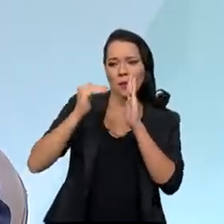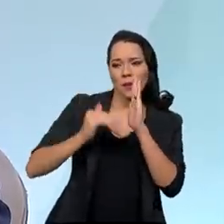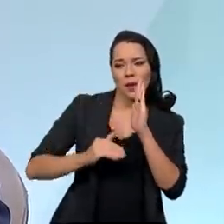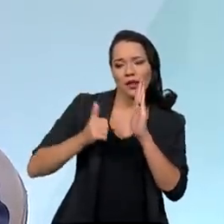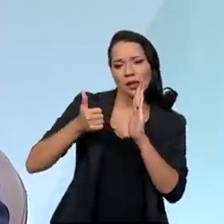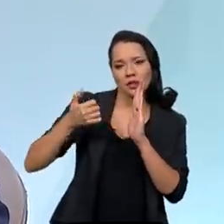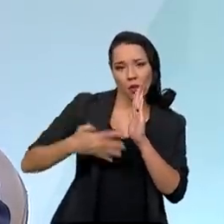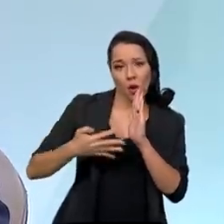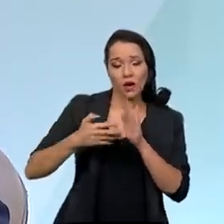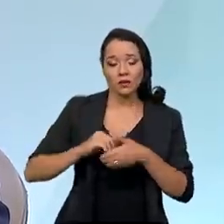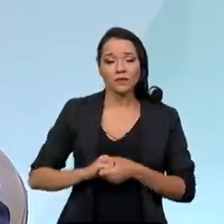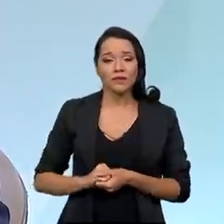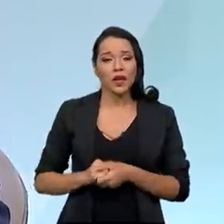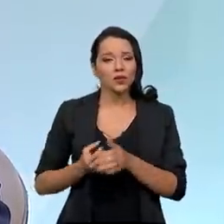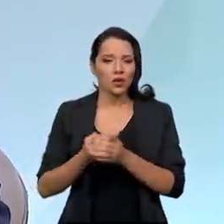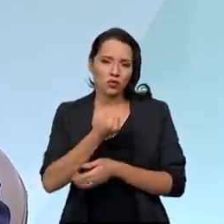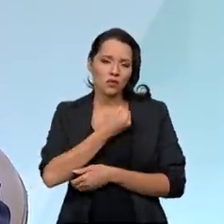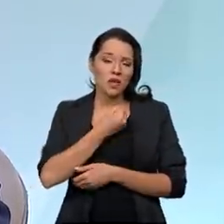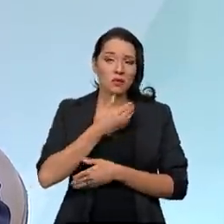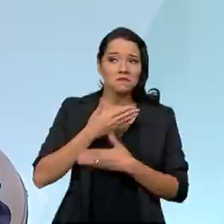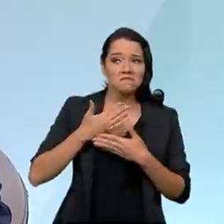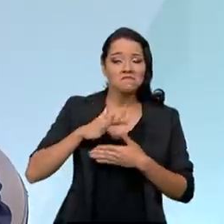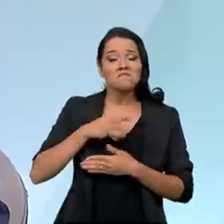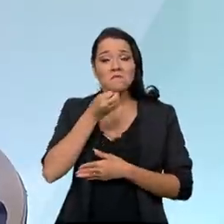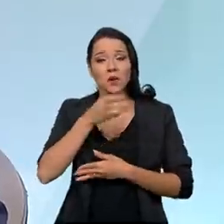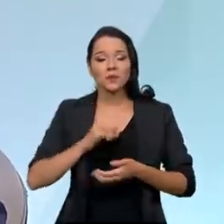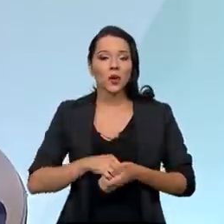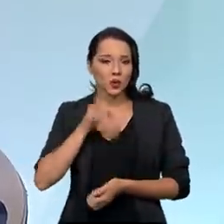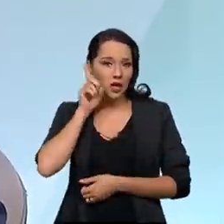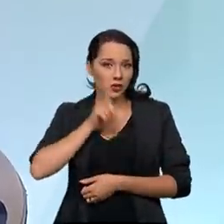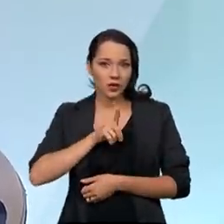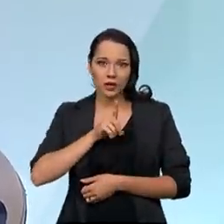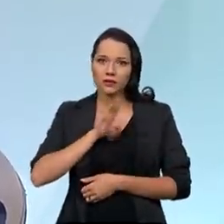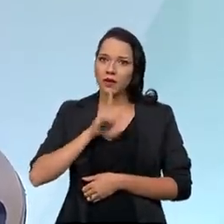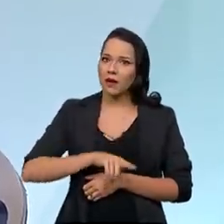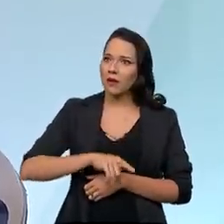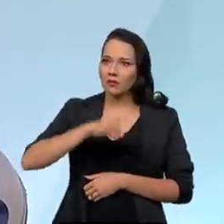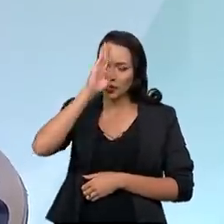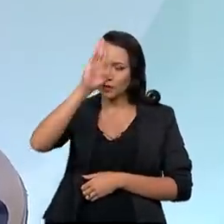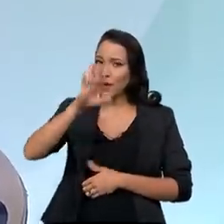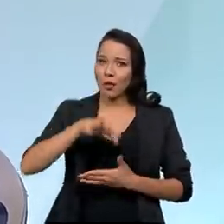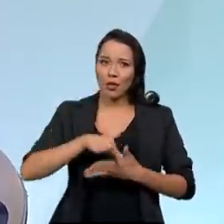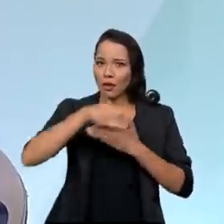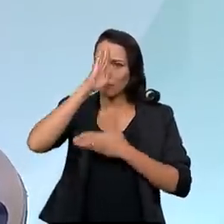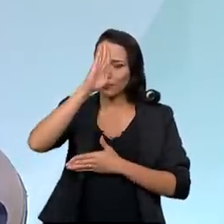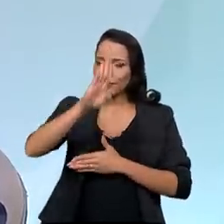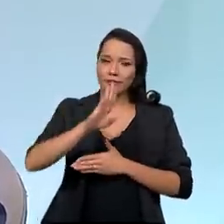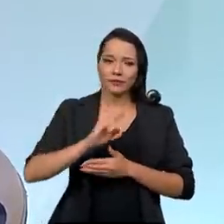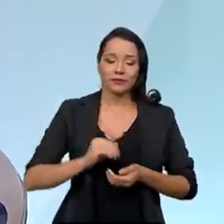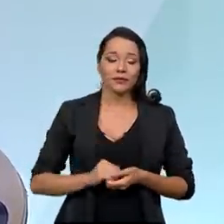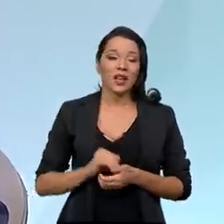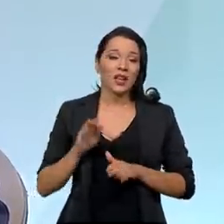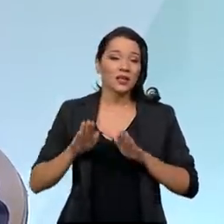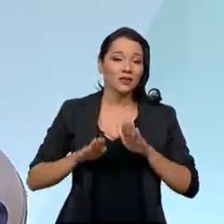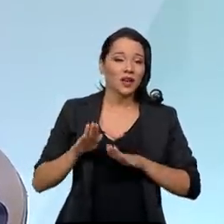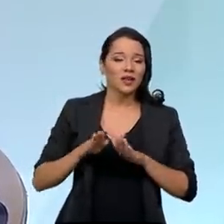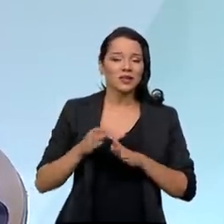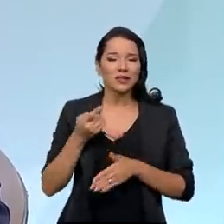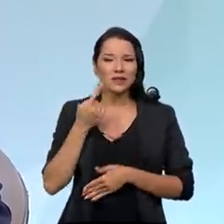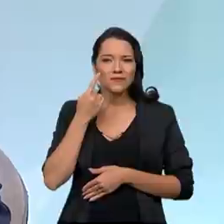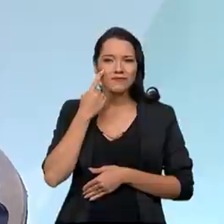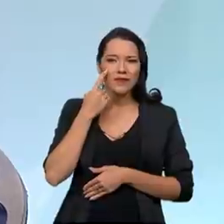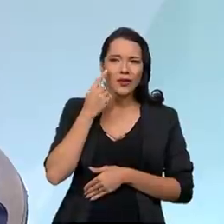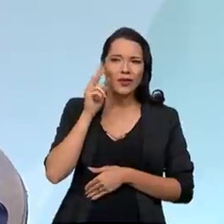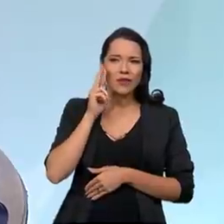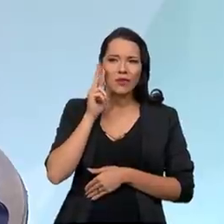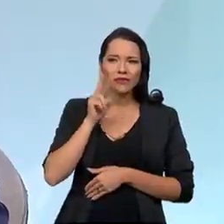atual, numericamente considerada. Os Estados Unidos é o grande líder e, às vezes, eu tenho um